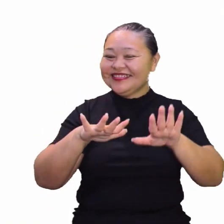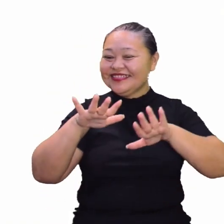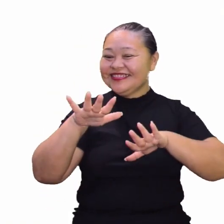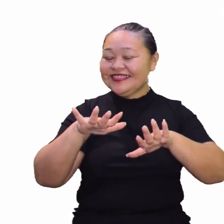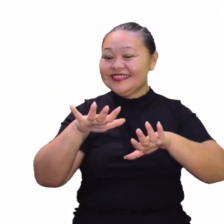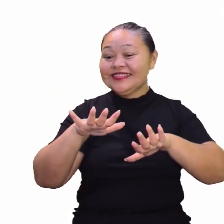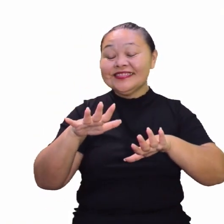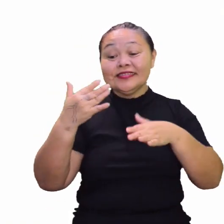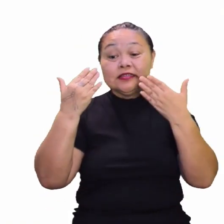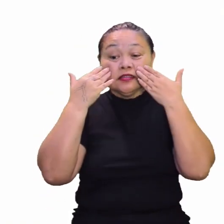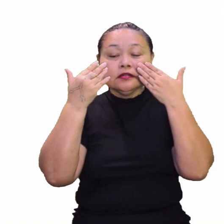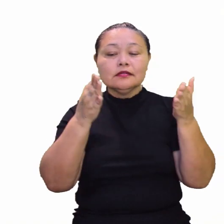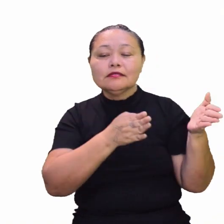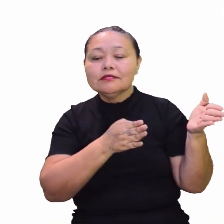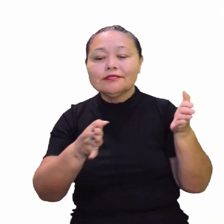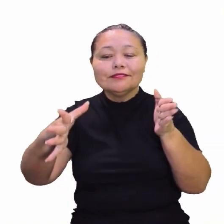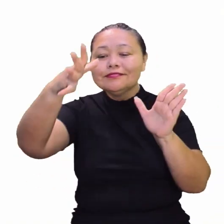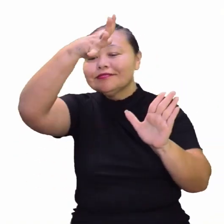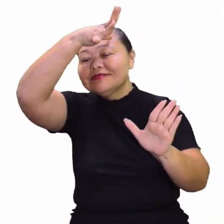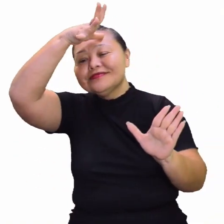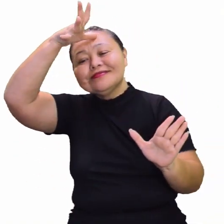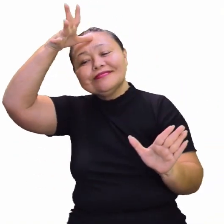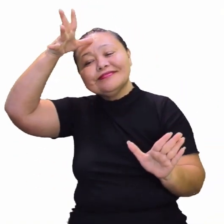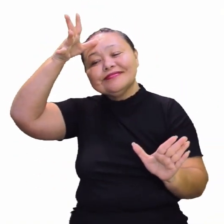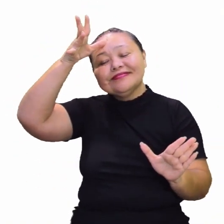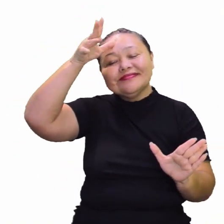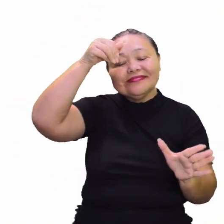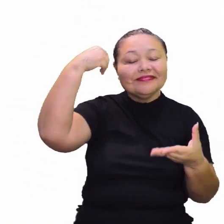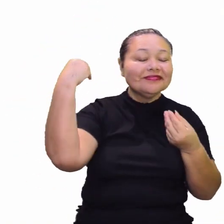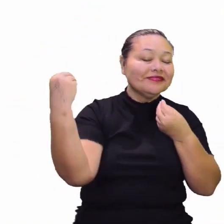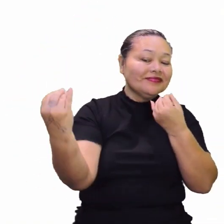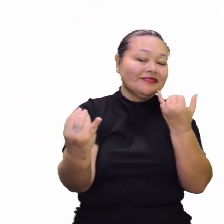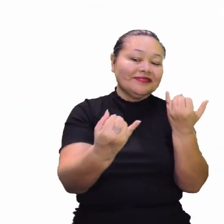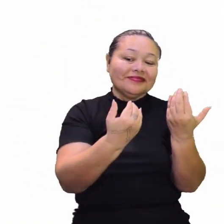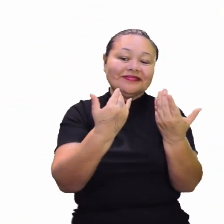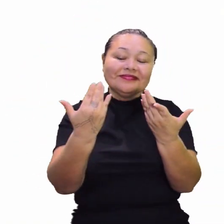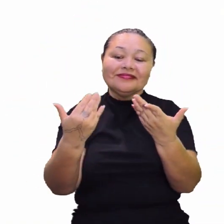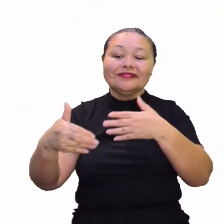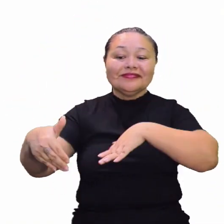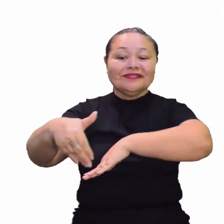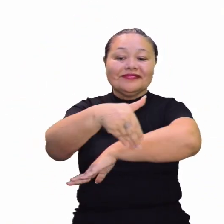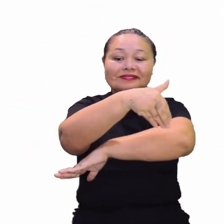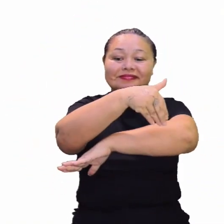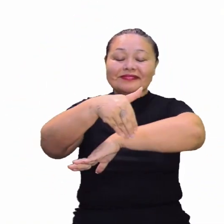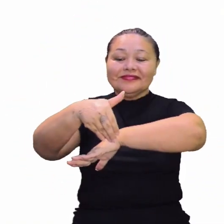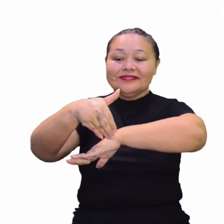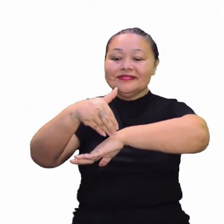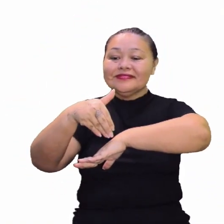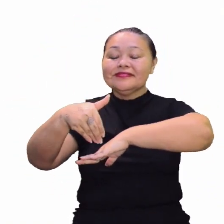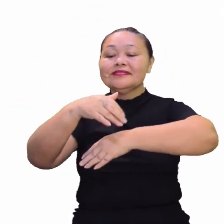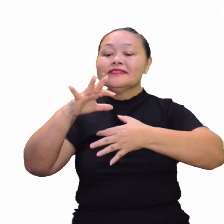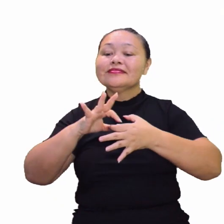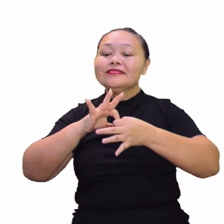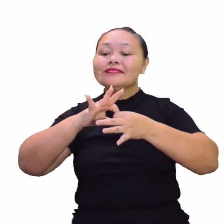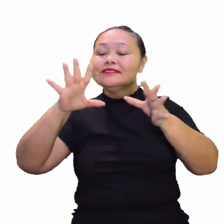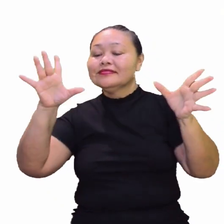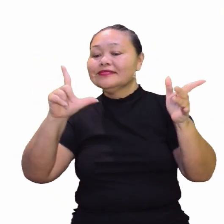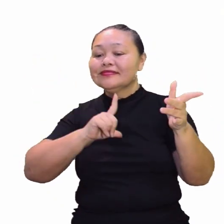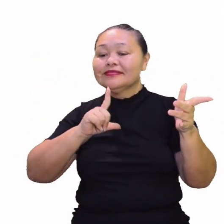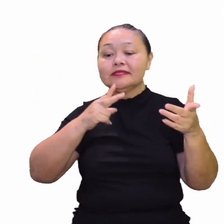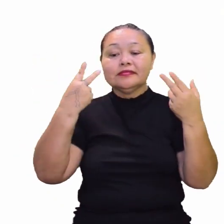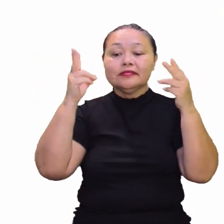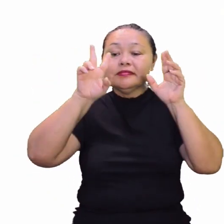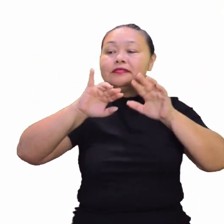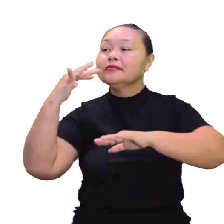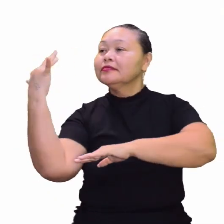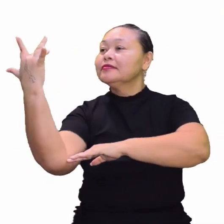assim, ó. Vejo o meu rio Amazonas como se fosse uma rua, trânsito da liberdade,